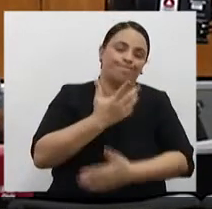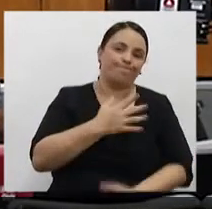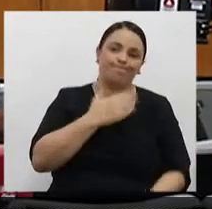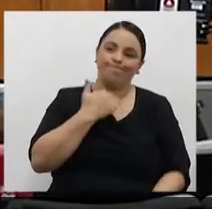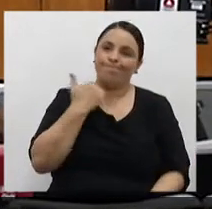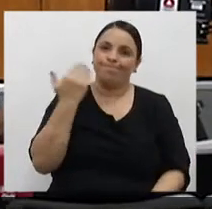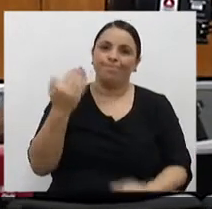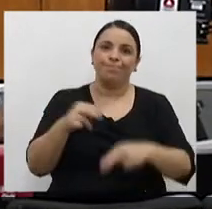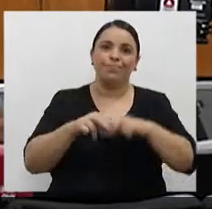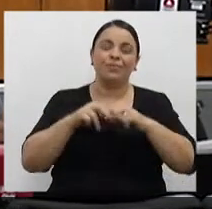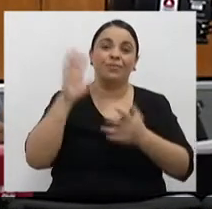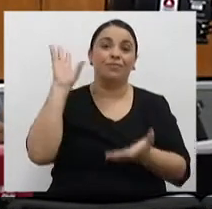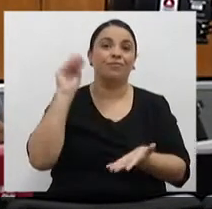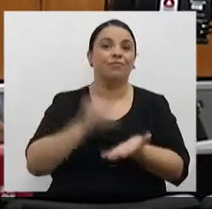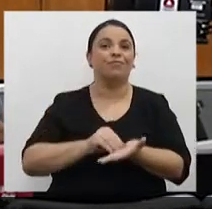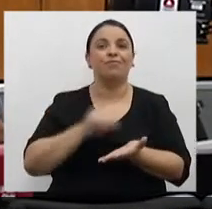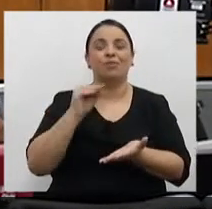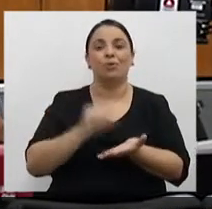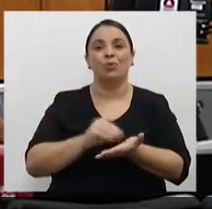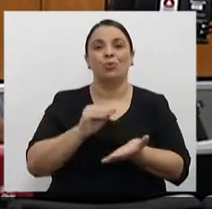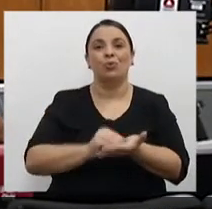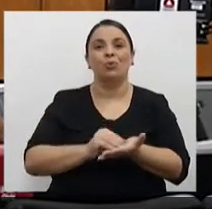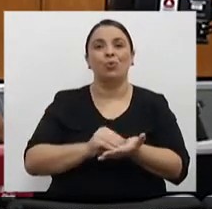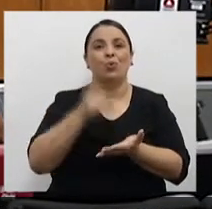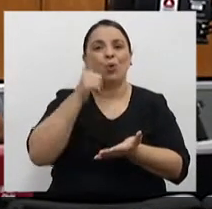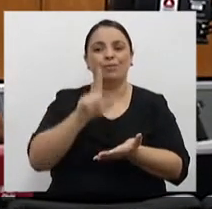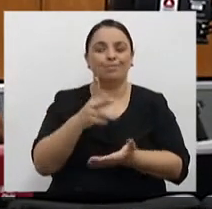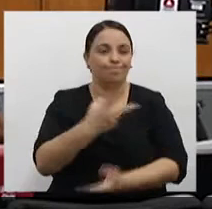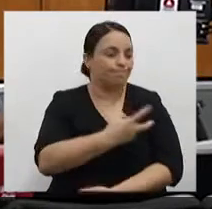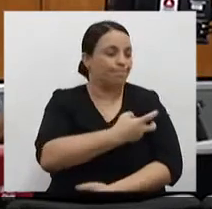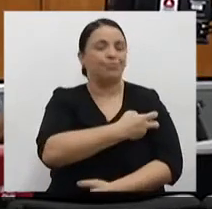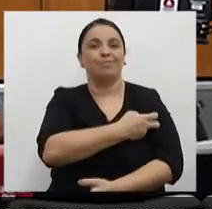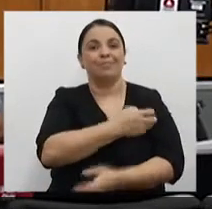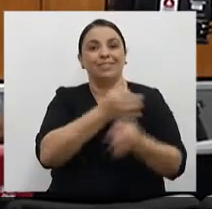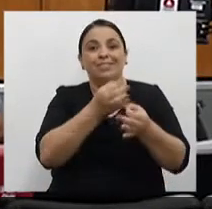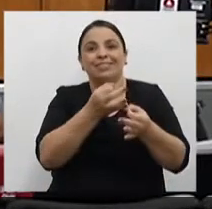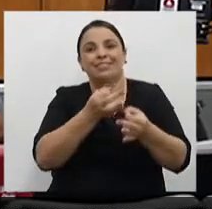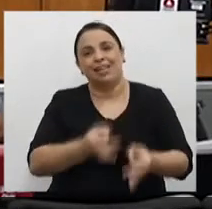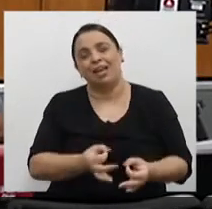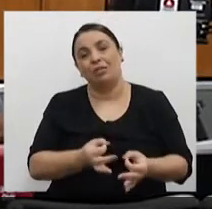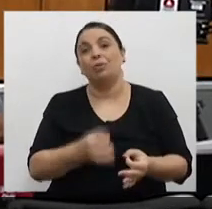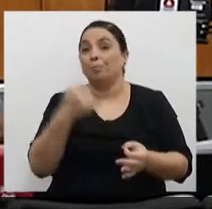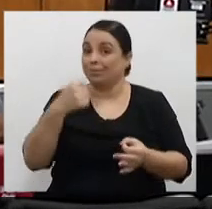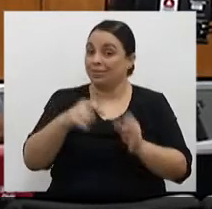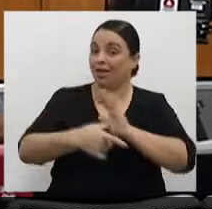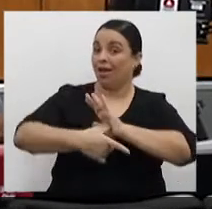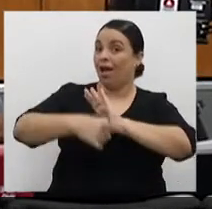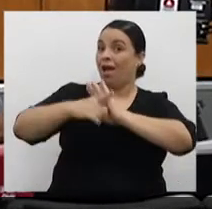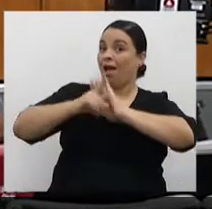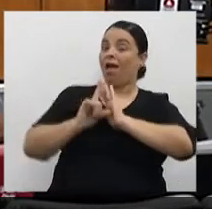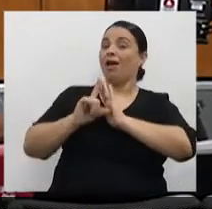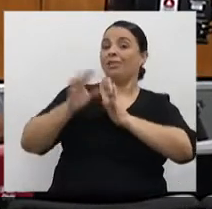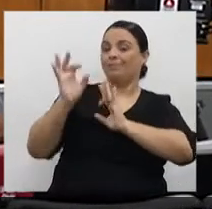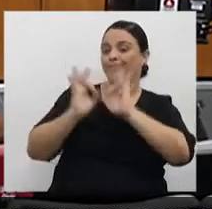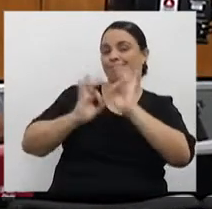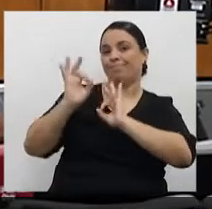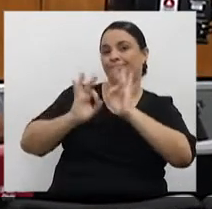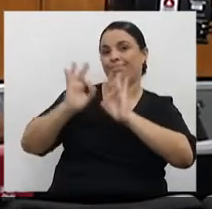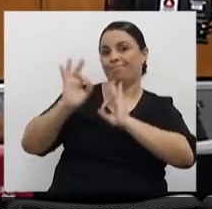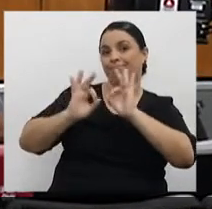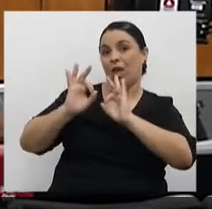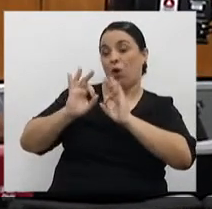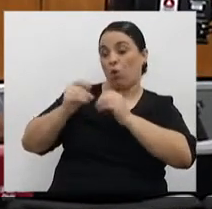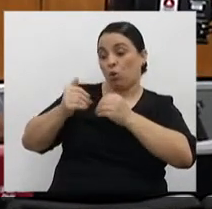não teve a oportunidade de receber a vacina como deveria ter sido previsto no início